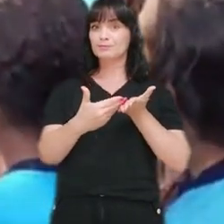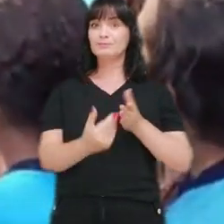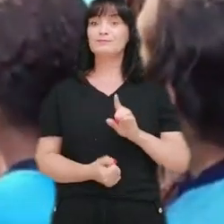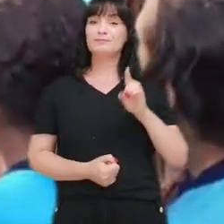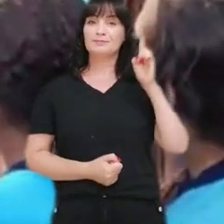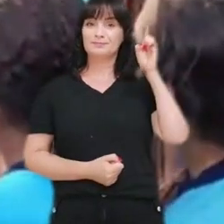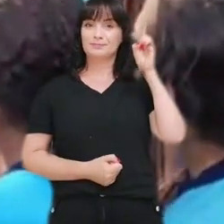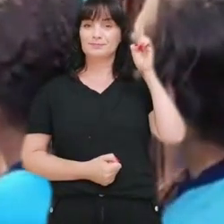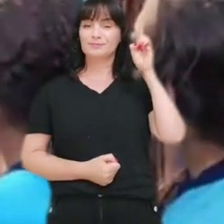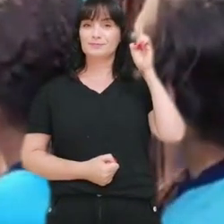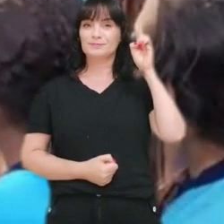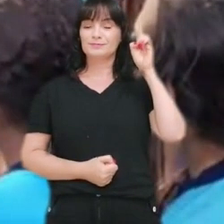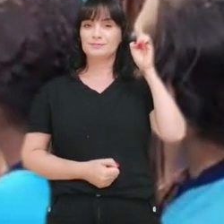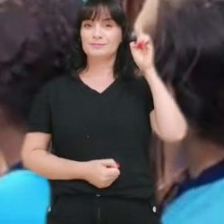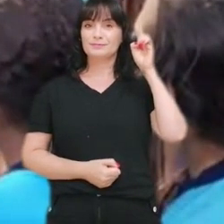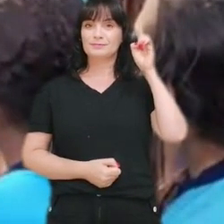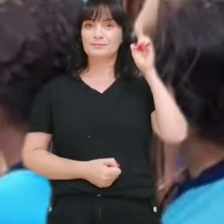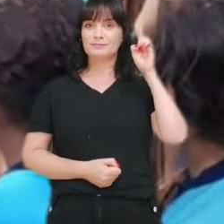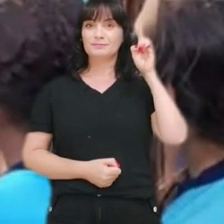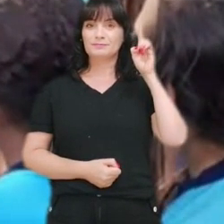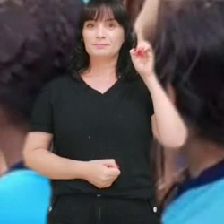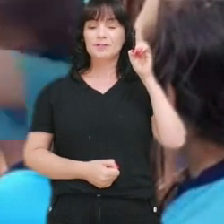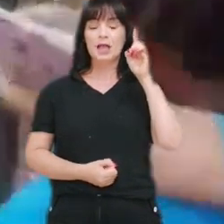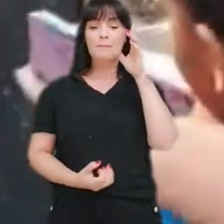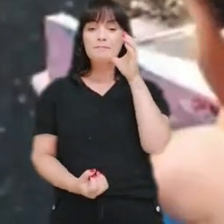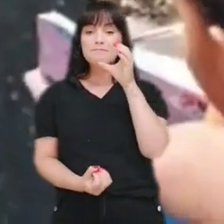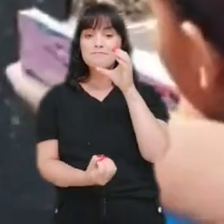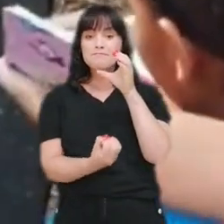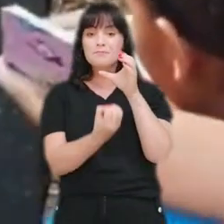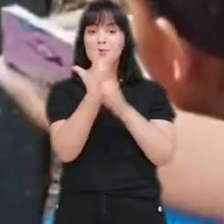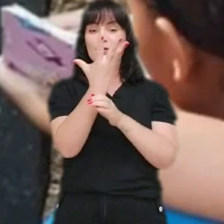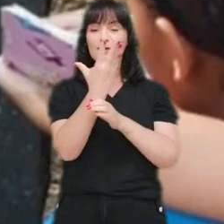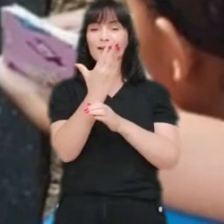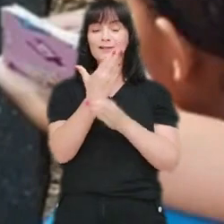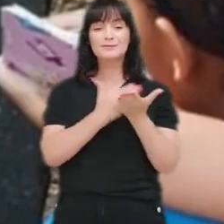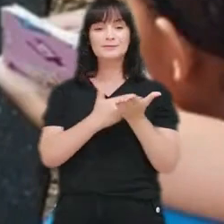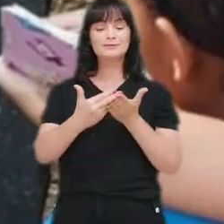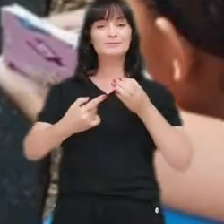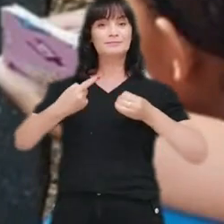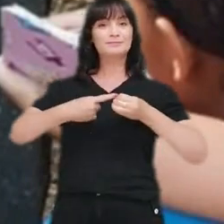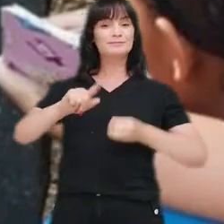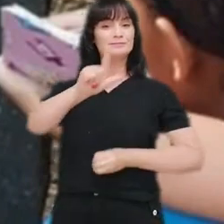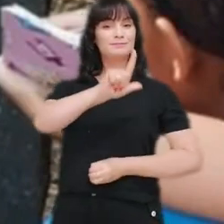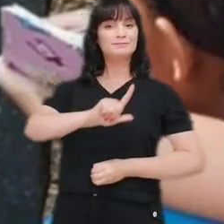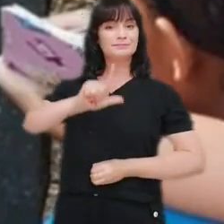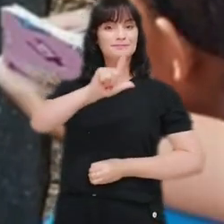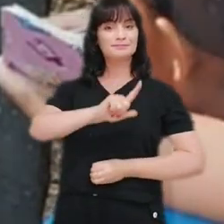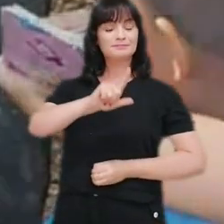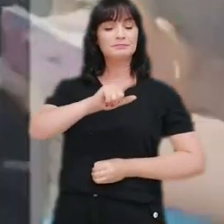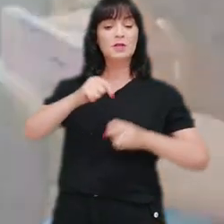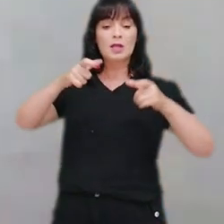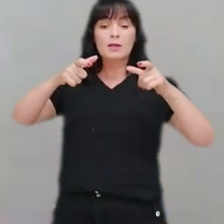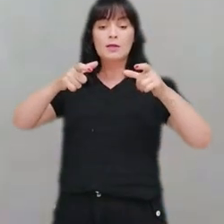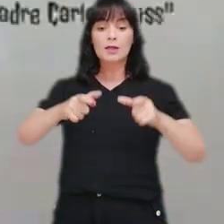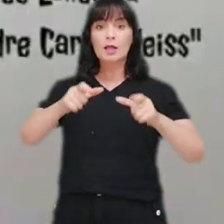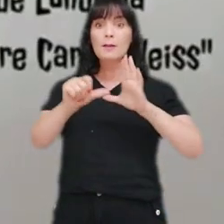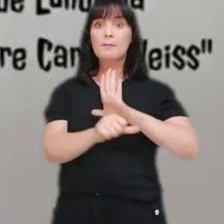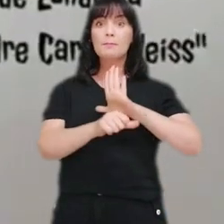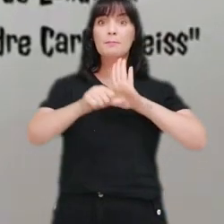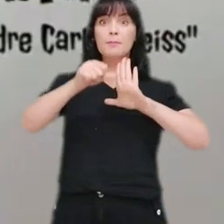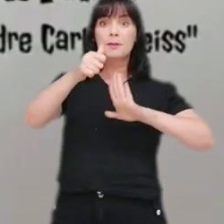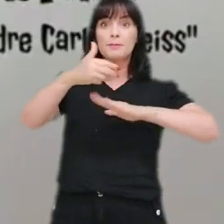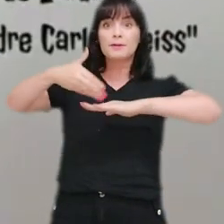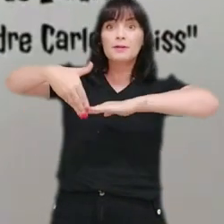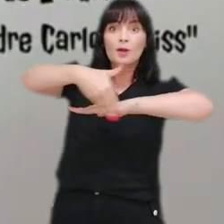The Zero Mark. O Marco Zero é onde Londrina começou. Foi a partir desse lugar que as